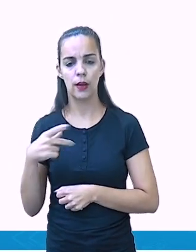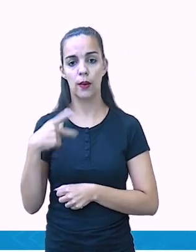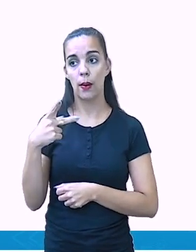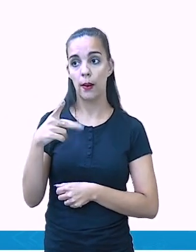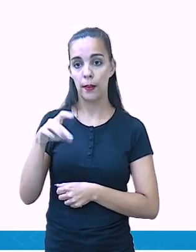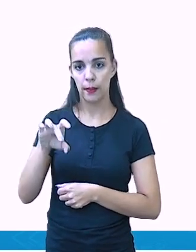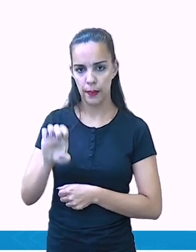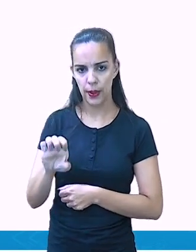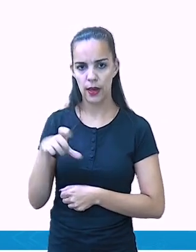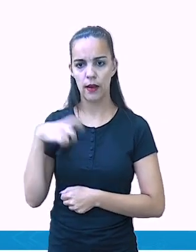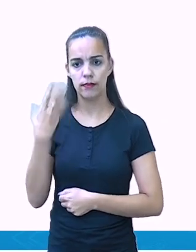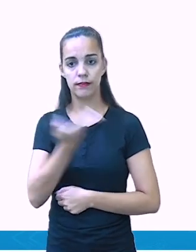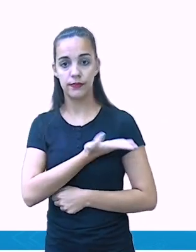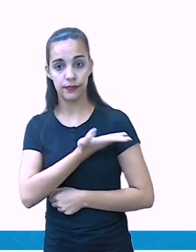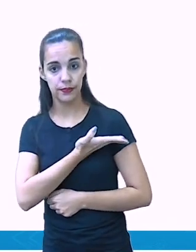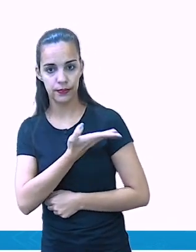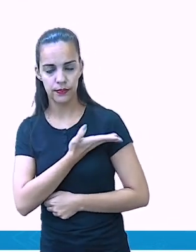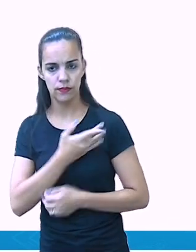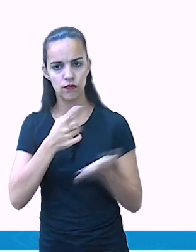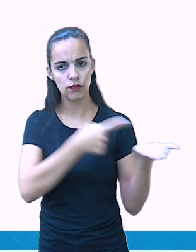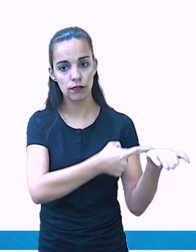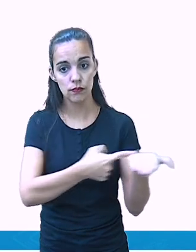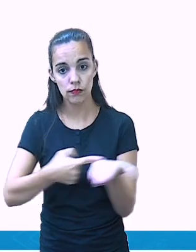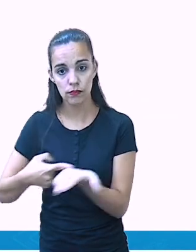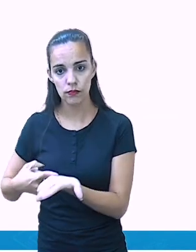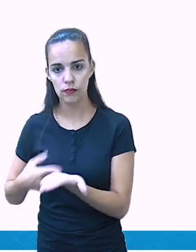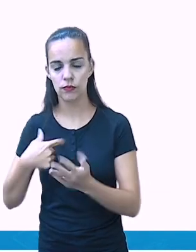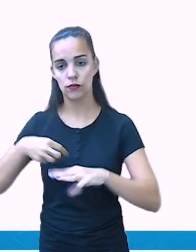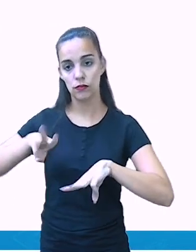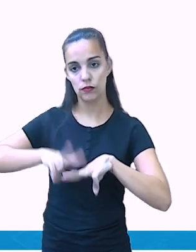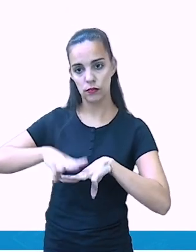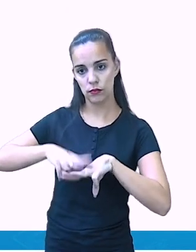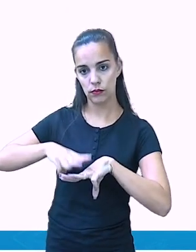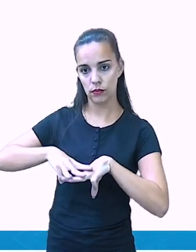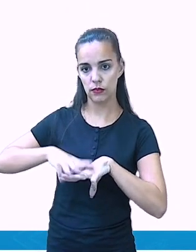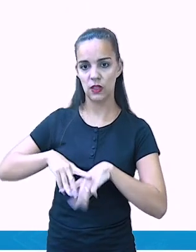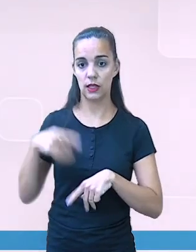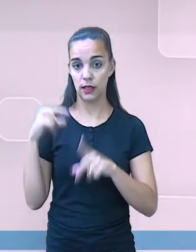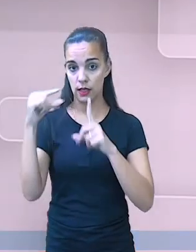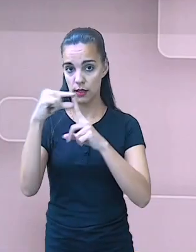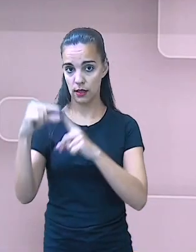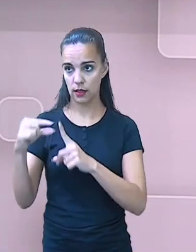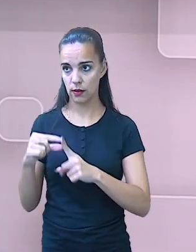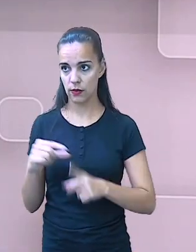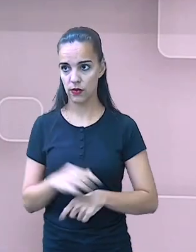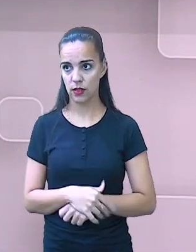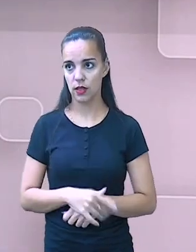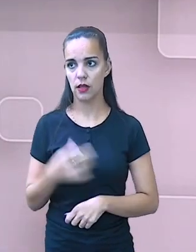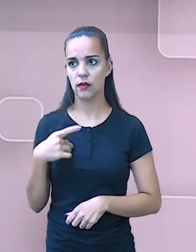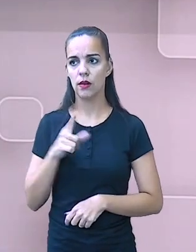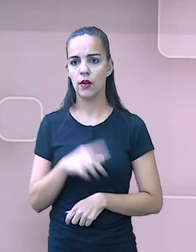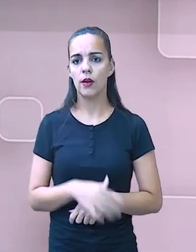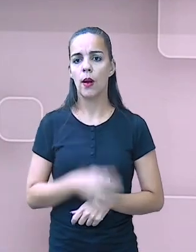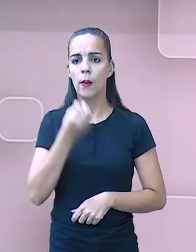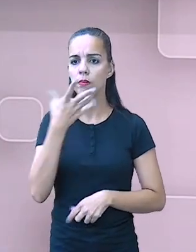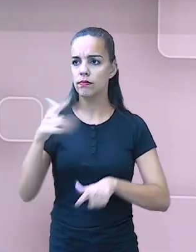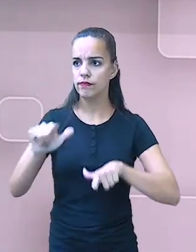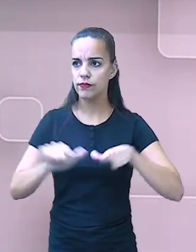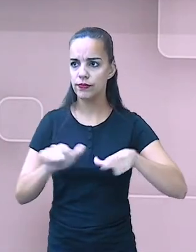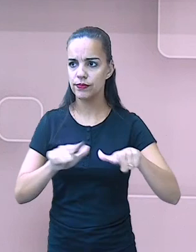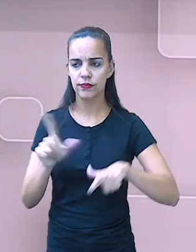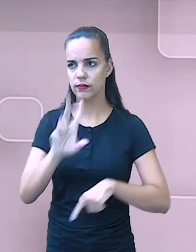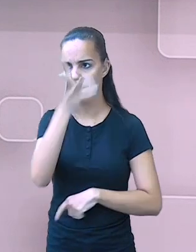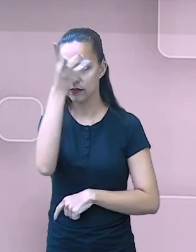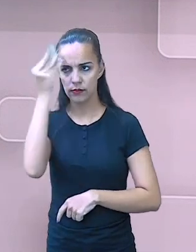pé, amizade, convidado e matemática. Espero que vocês tenham um bom trabalho e não se esqueçam